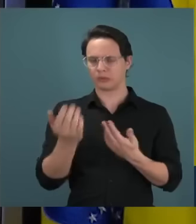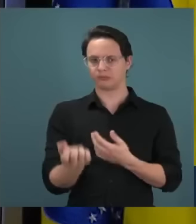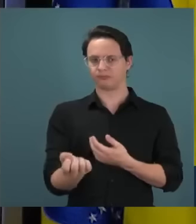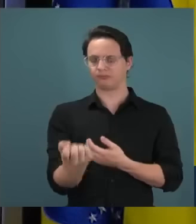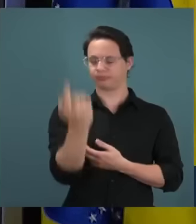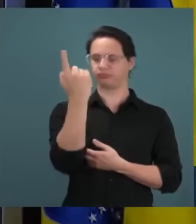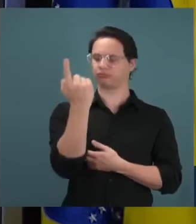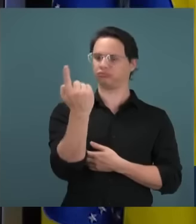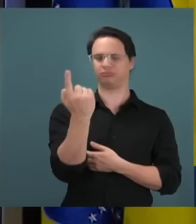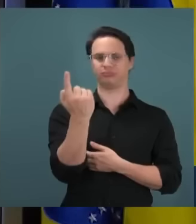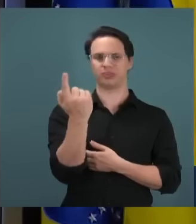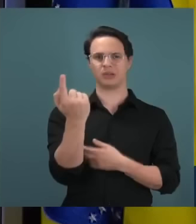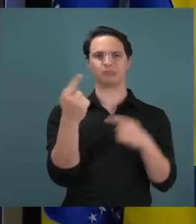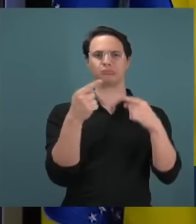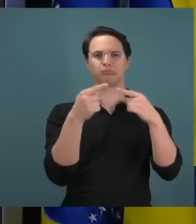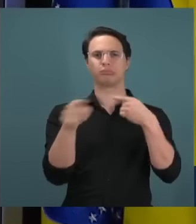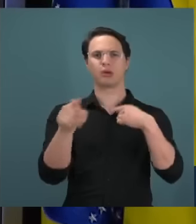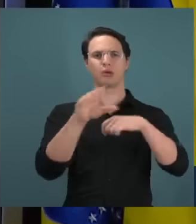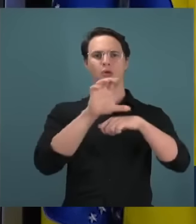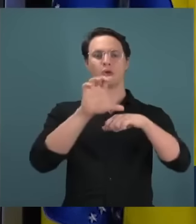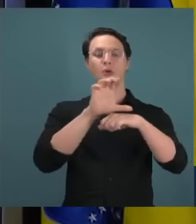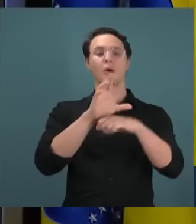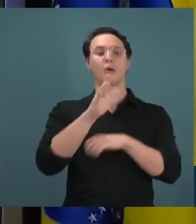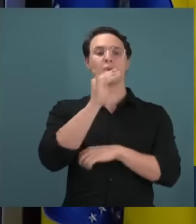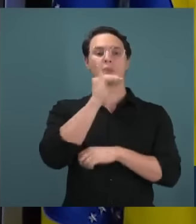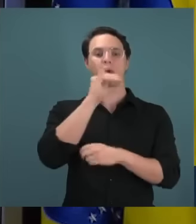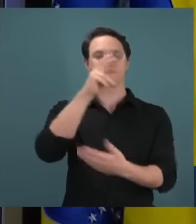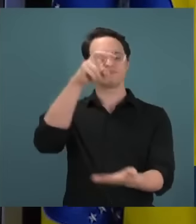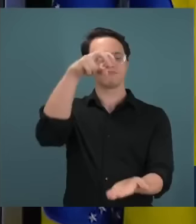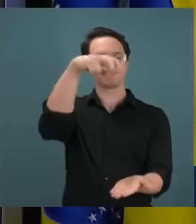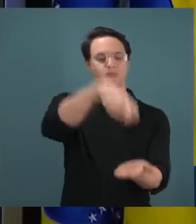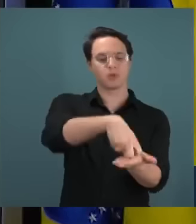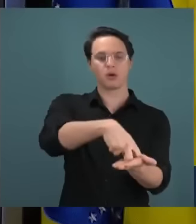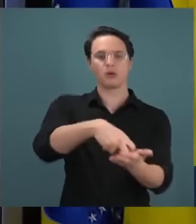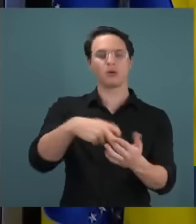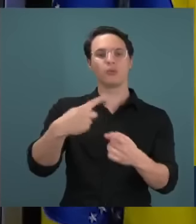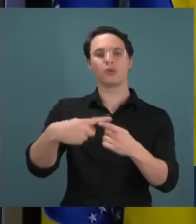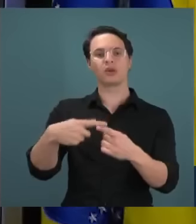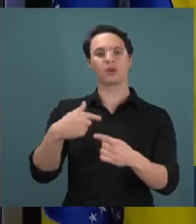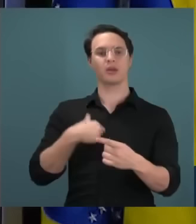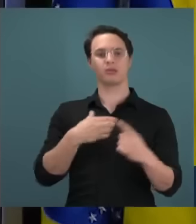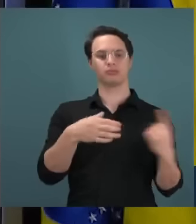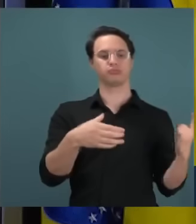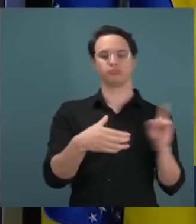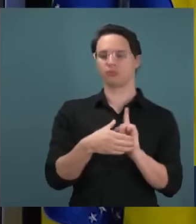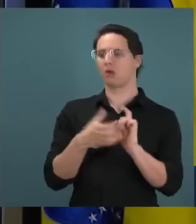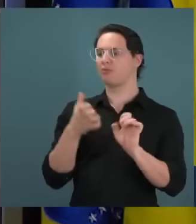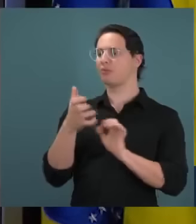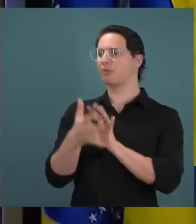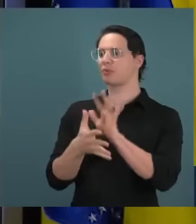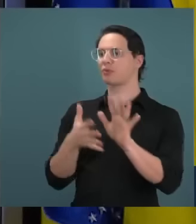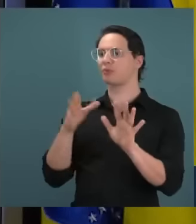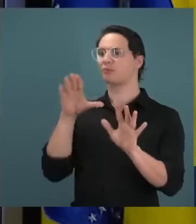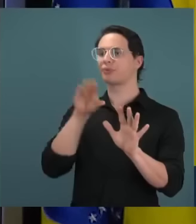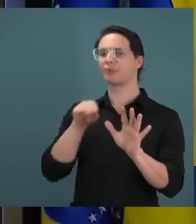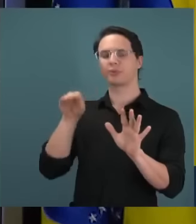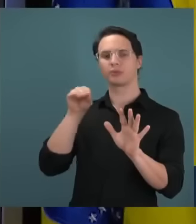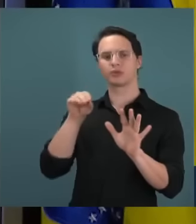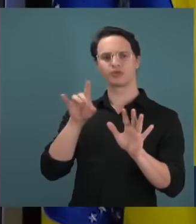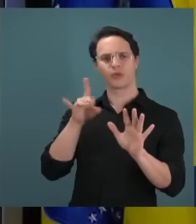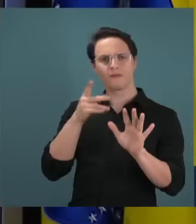pois se referem a sanções decorrentes de discursos proferidos da tribuna do parlamento, como eu estou fazendo aqui.